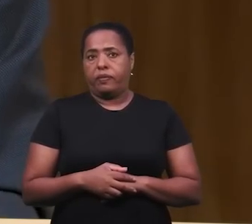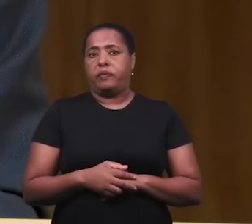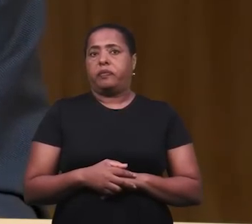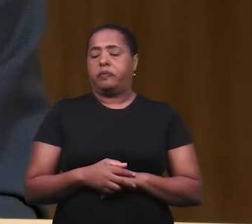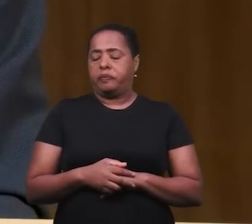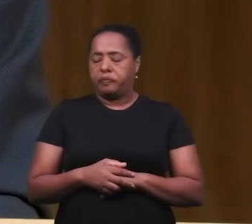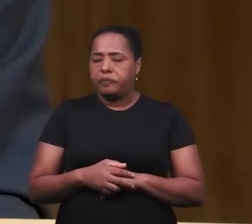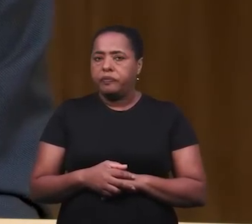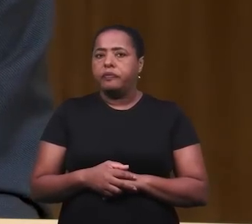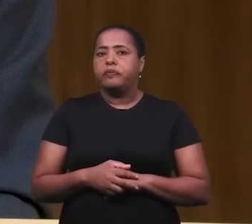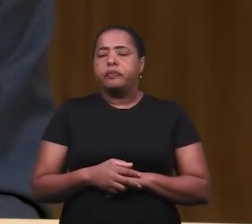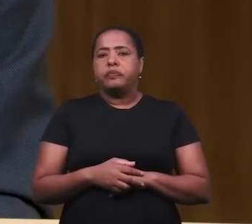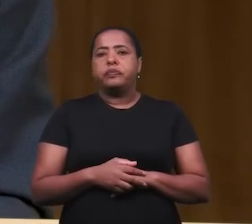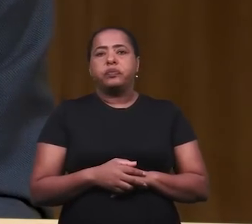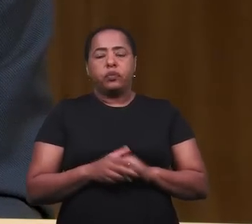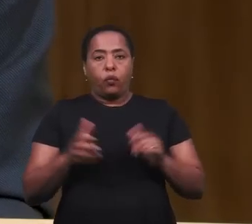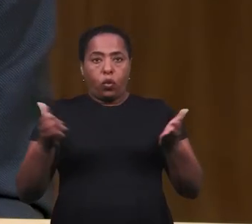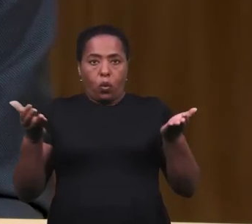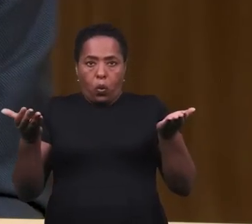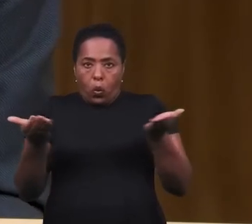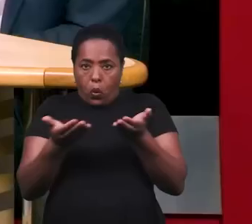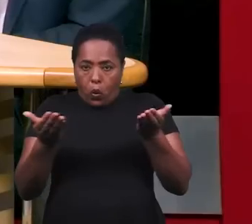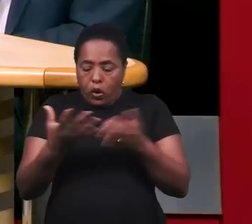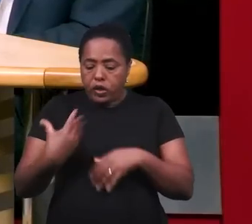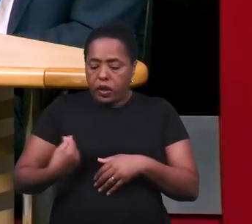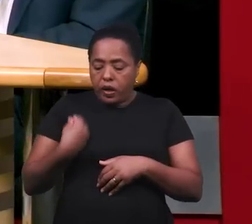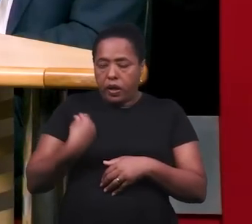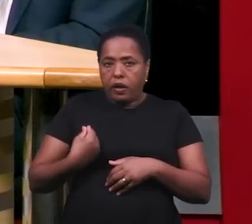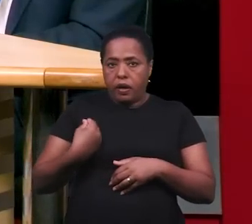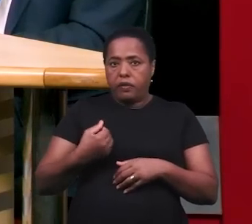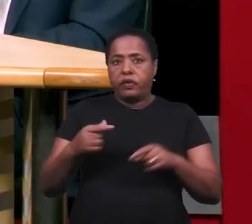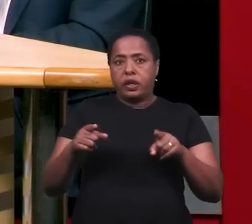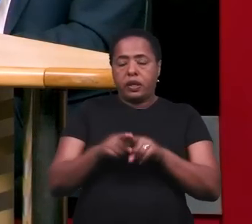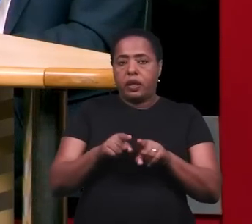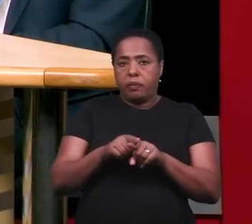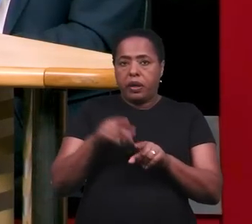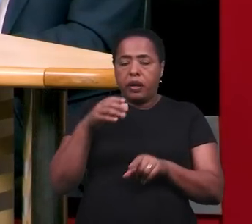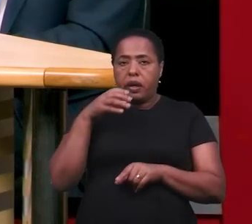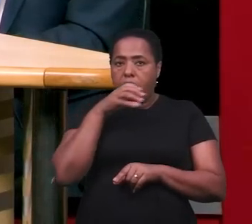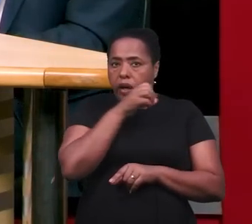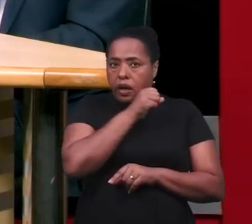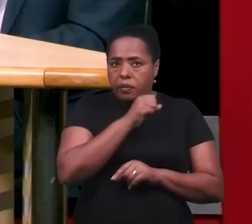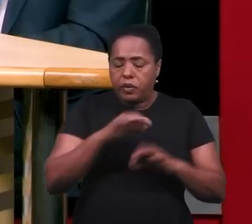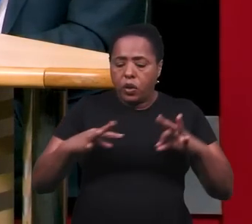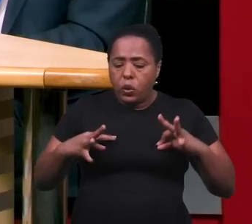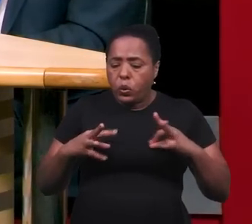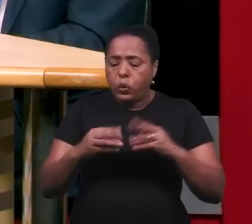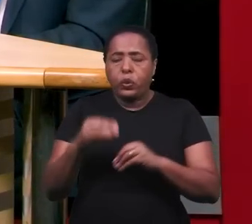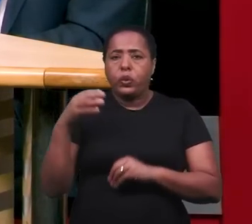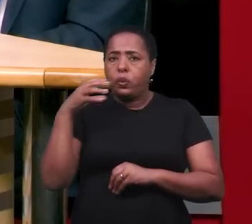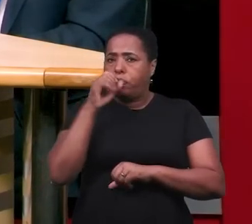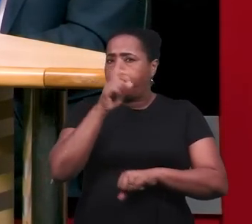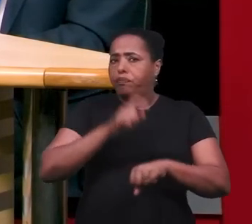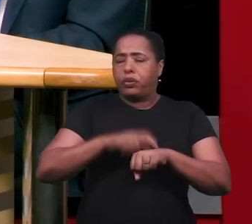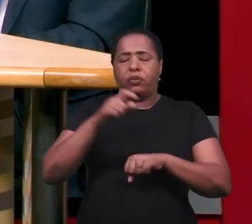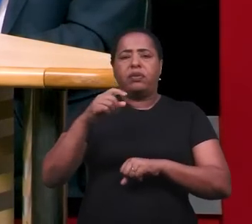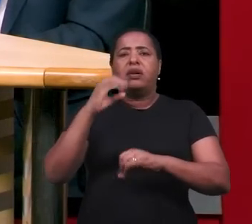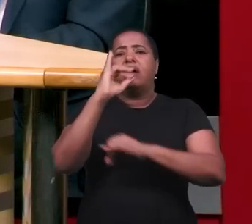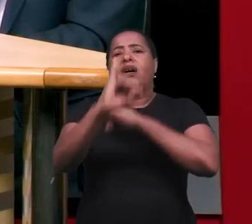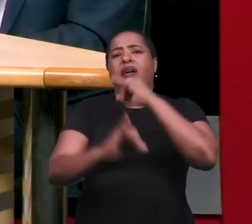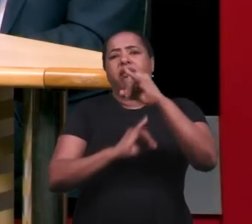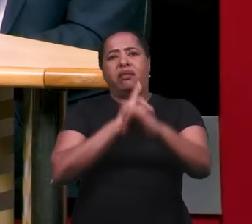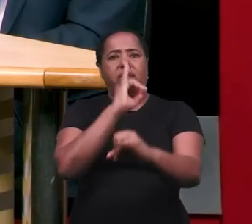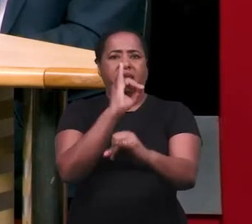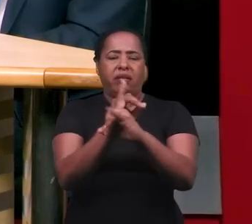Deus estabeleceu, nós criamos um problema. Exatamente. Né? Muito bom. Hoje a vida também é